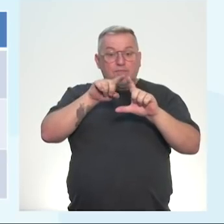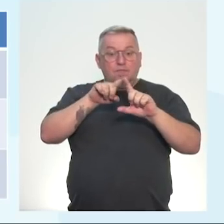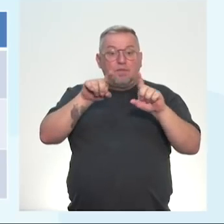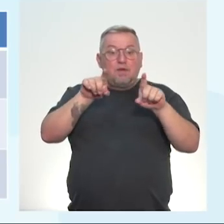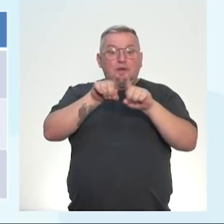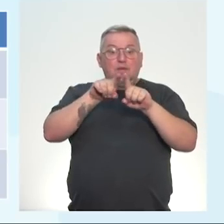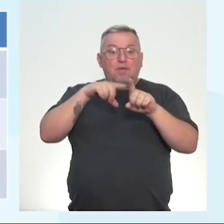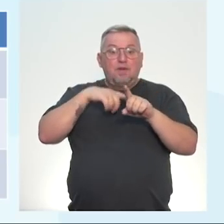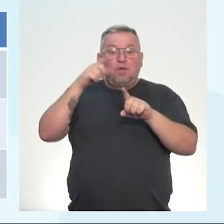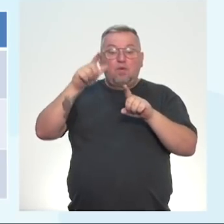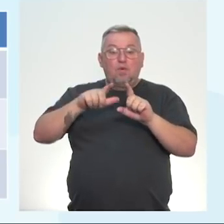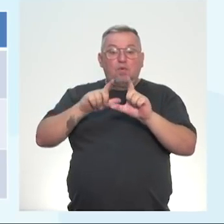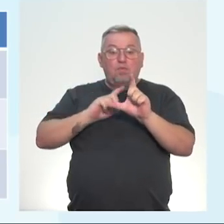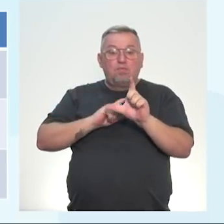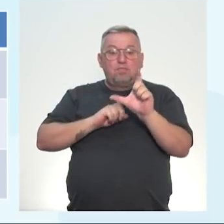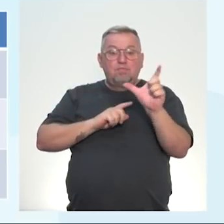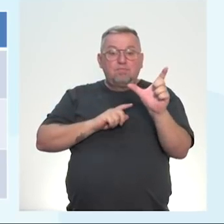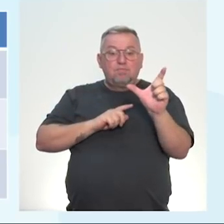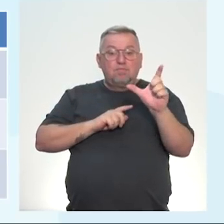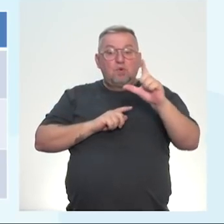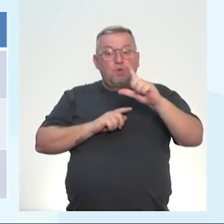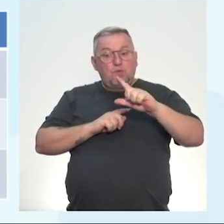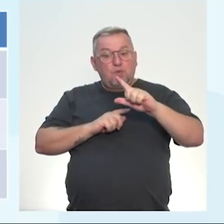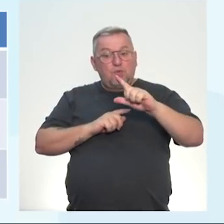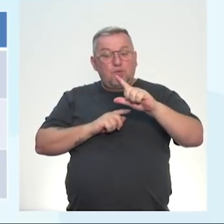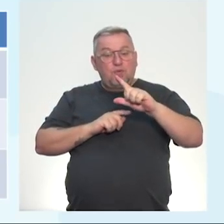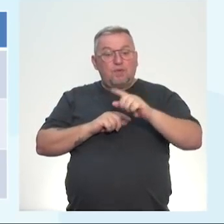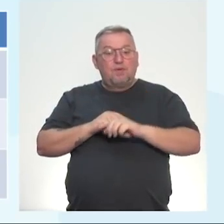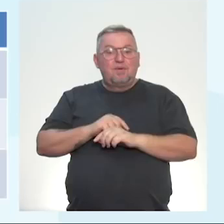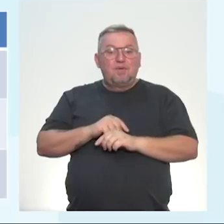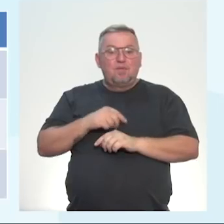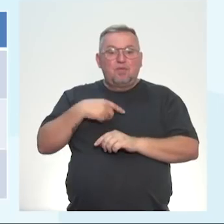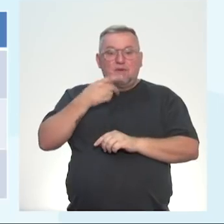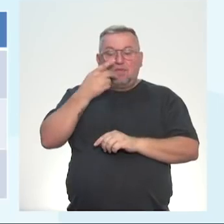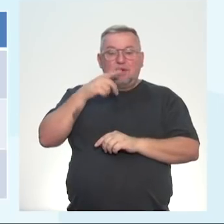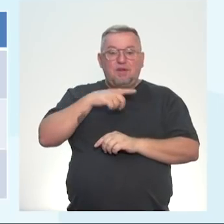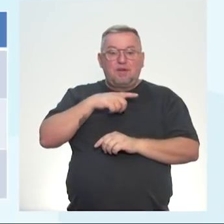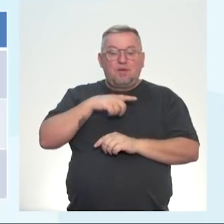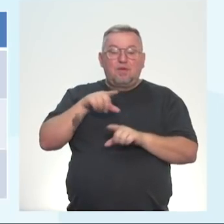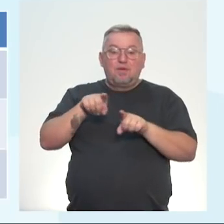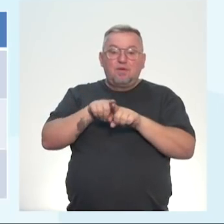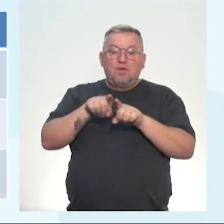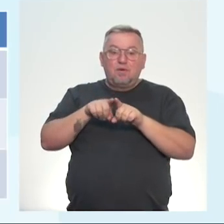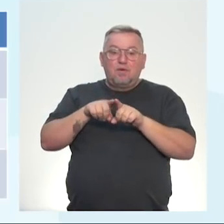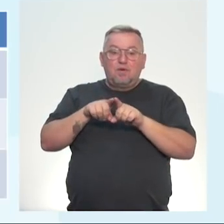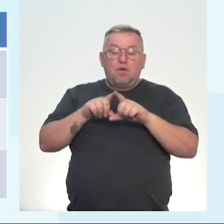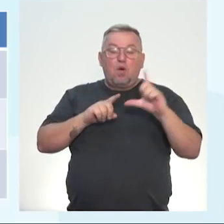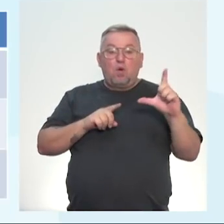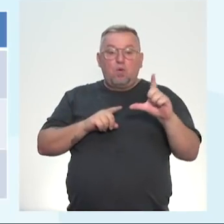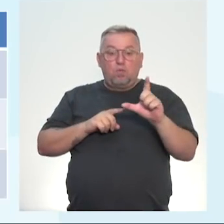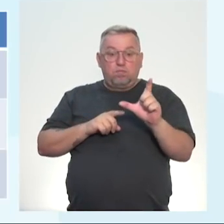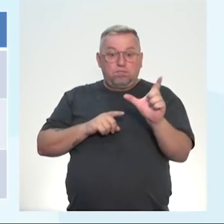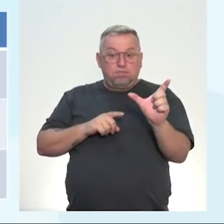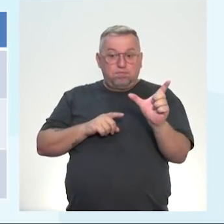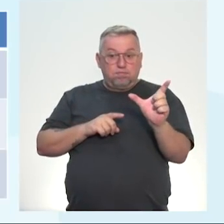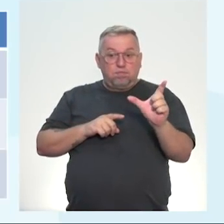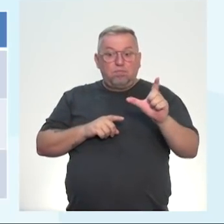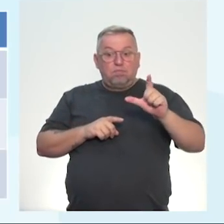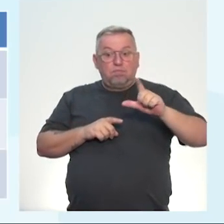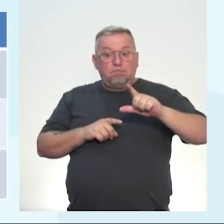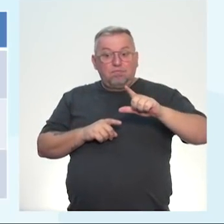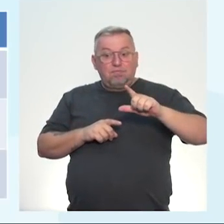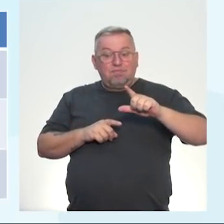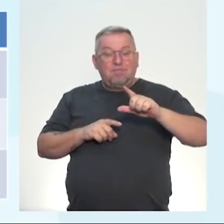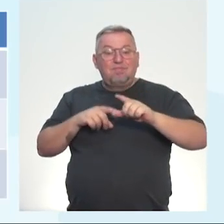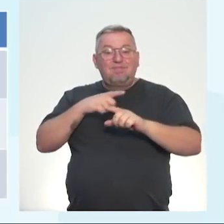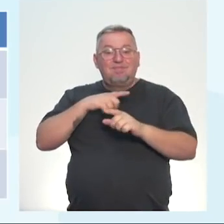tenho outros ângulos, eu tenho outros 2 aqui. Tem sim. Eu poderia ter falado, ó, tem um ângulo obtuso, eu tenho um ângulo agudo. Eu poderia